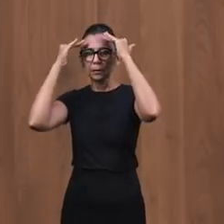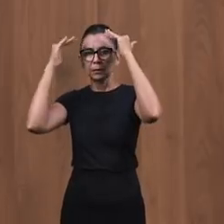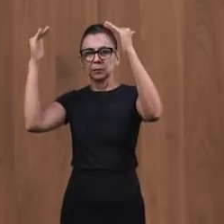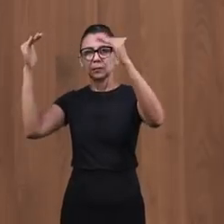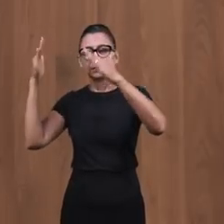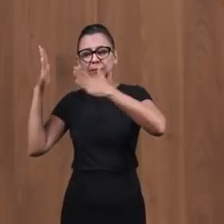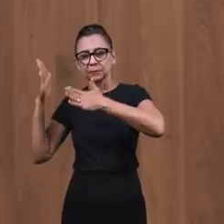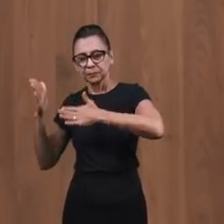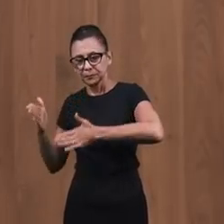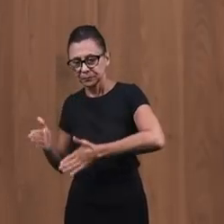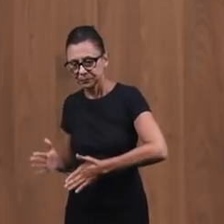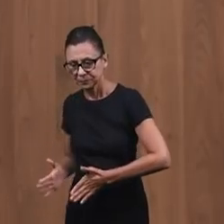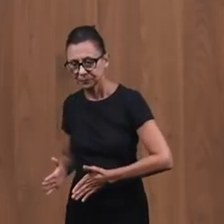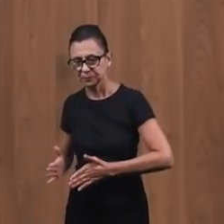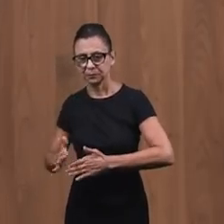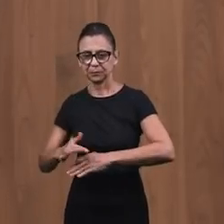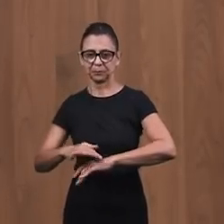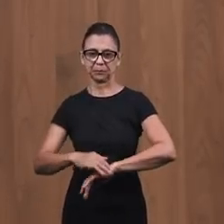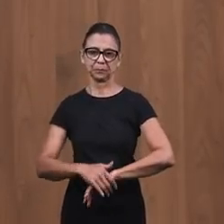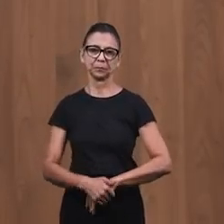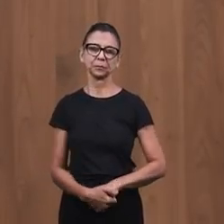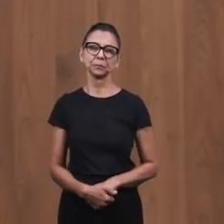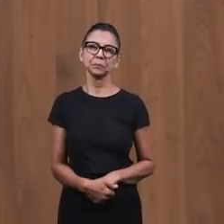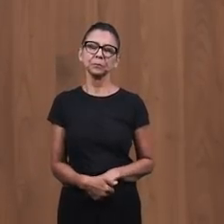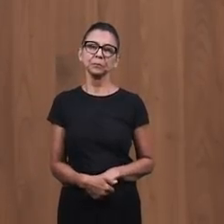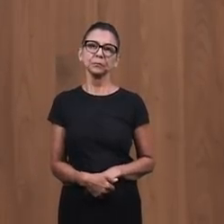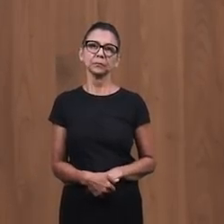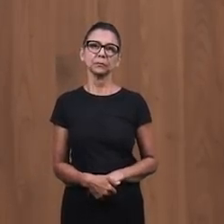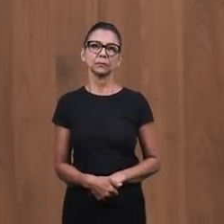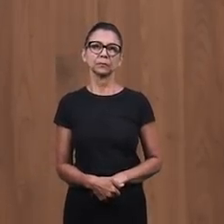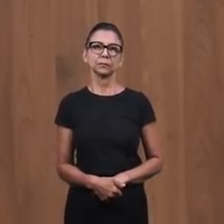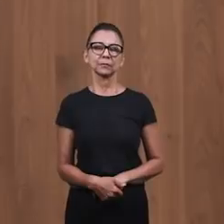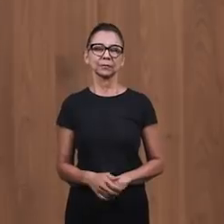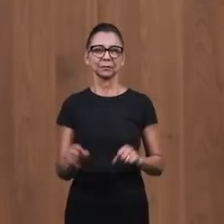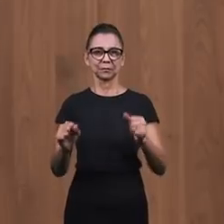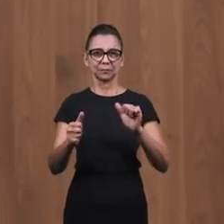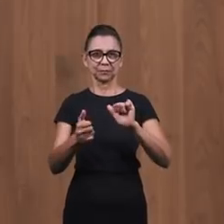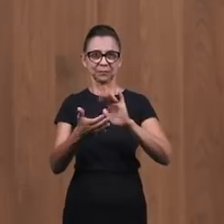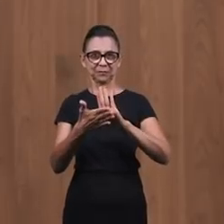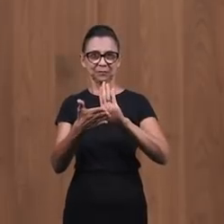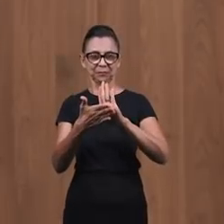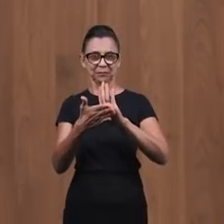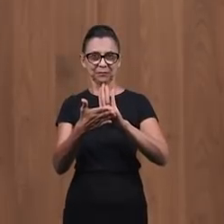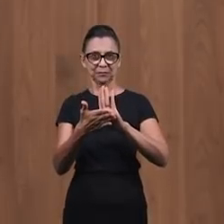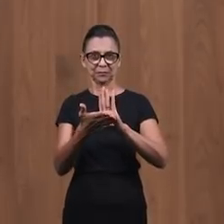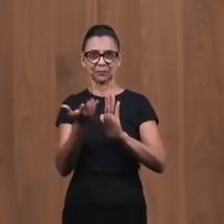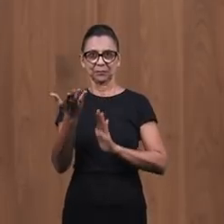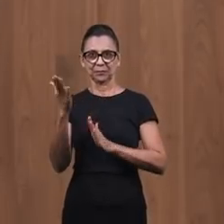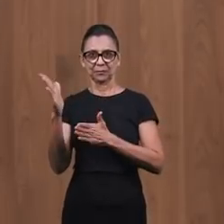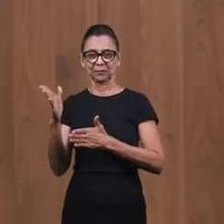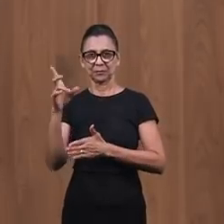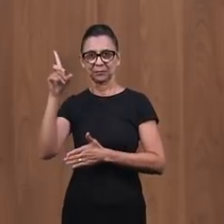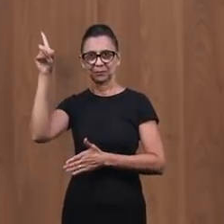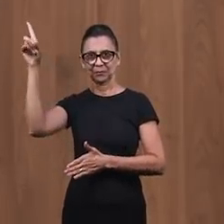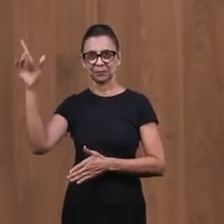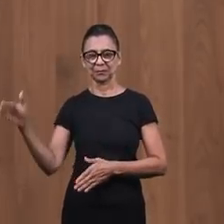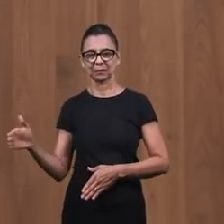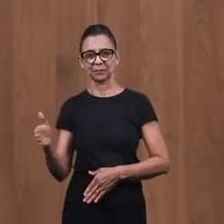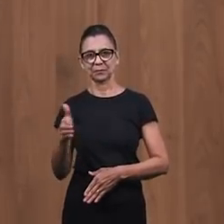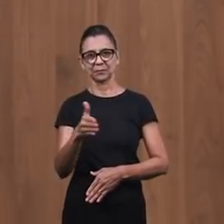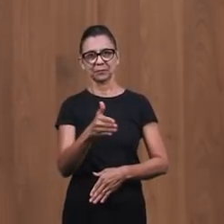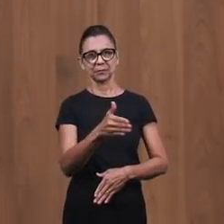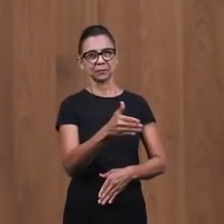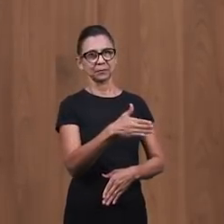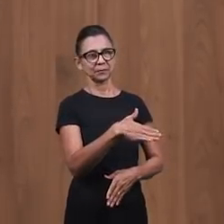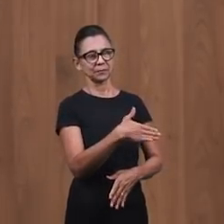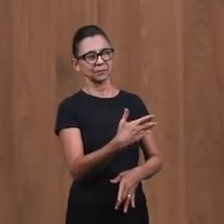que fizermos, ser fiéis a Ele. E nós vamos encerrar essa aula cantando esse louvor. Quero ser